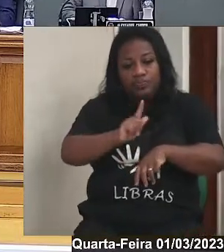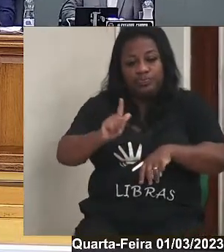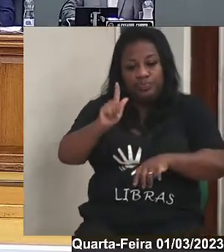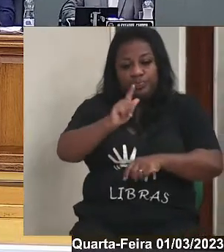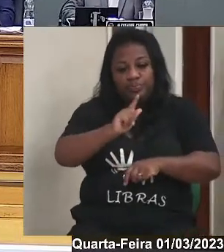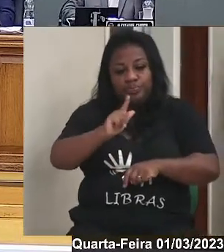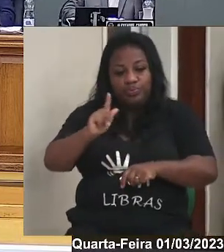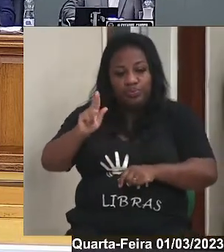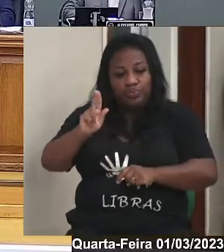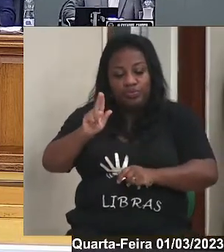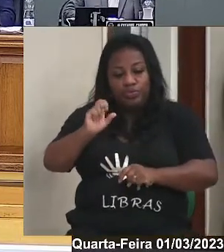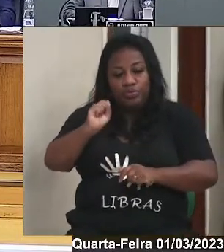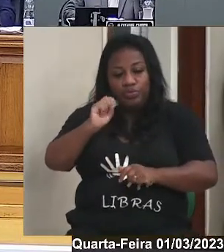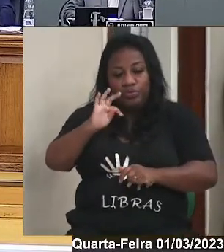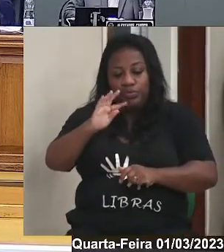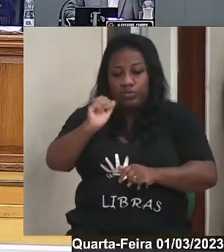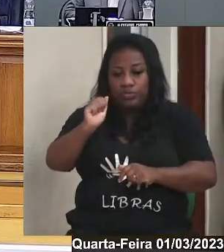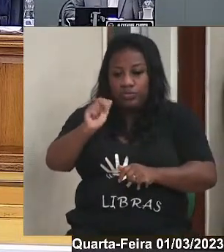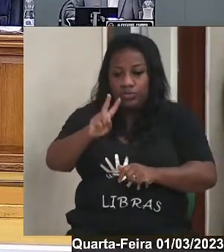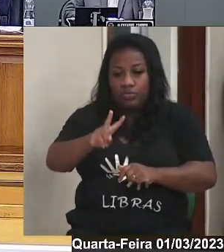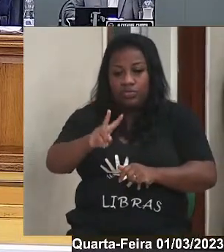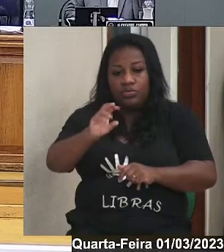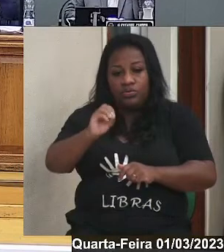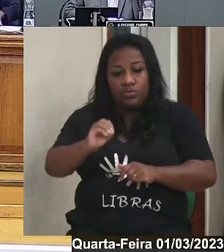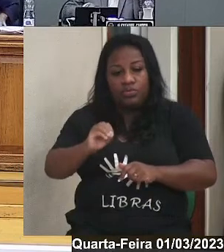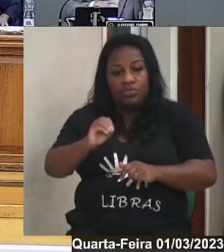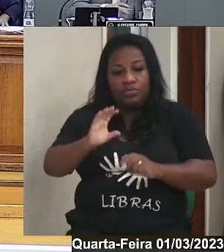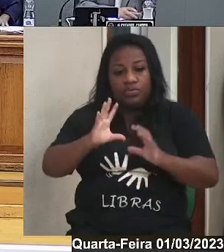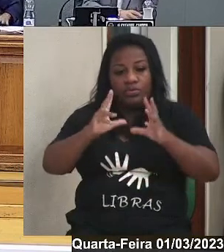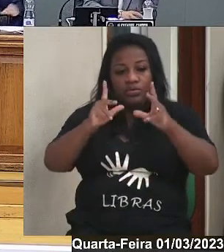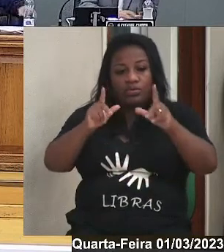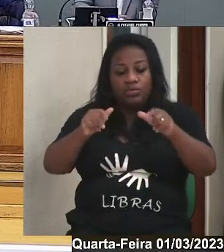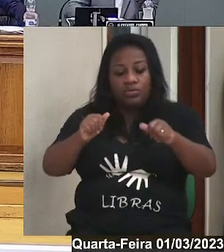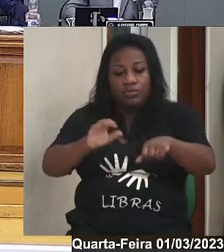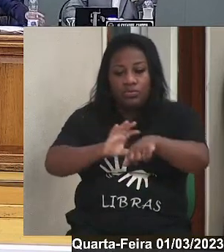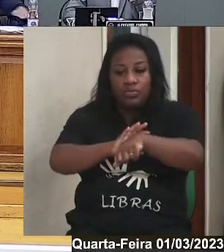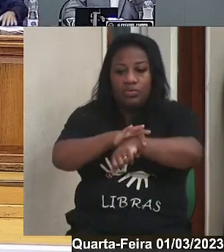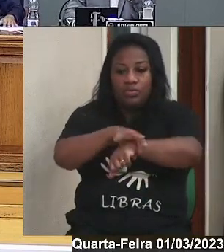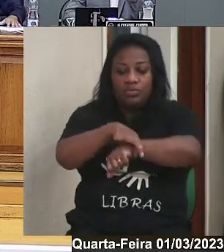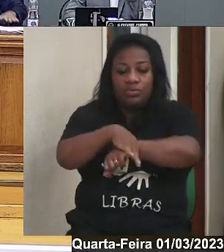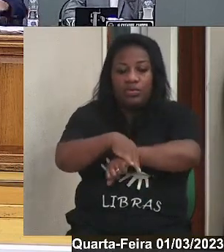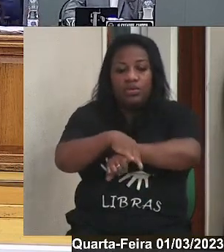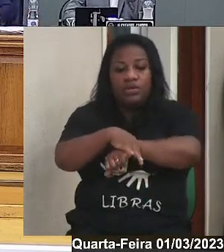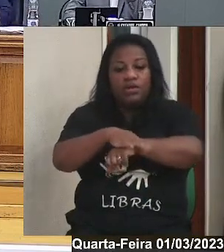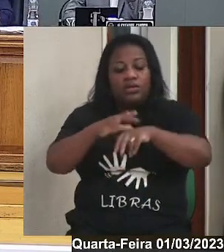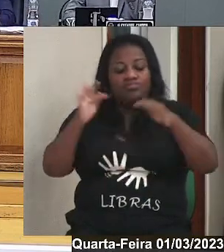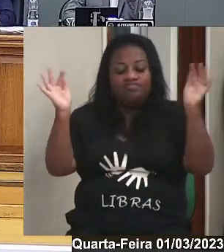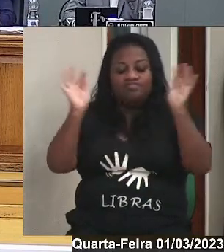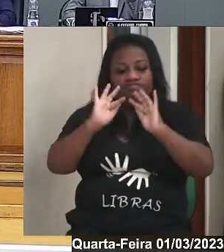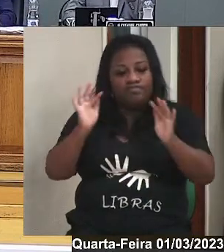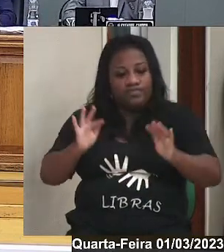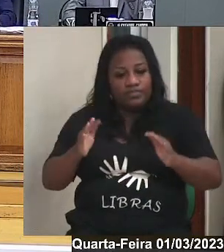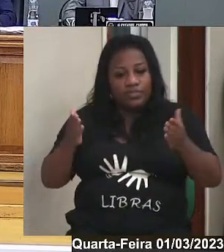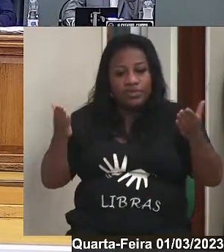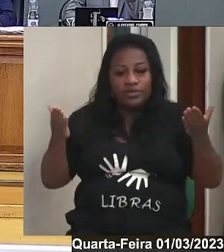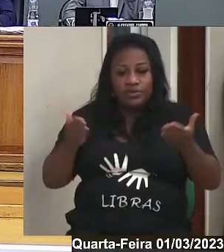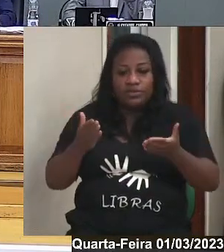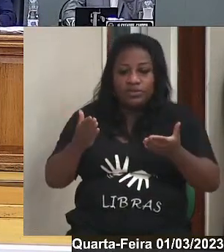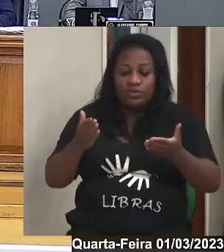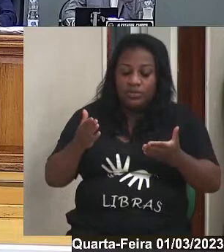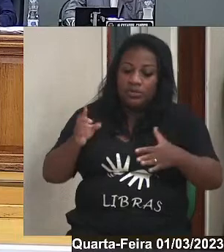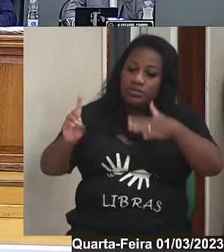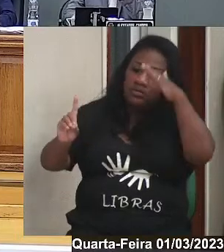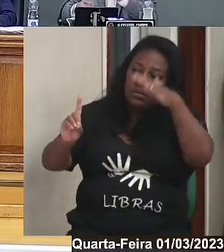nosso subcomandante também que está ao seu lado, em nome dos senhores, toda a Guarda Municipal, que tem dado tanto orgulho para nós e que hoje